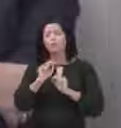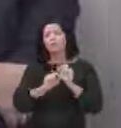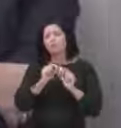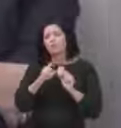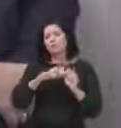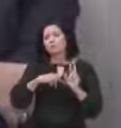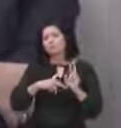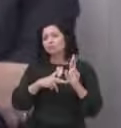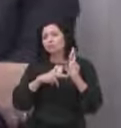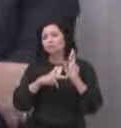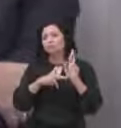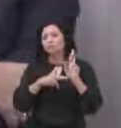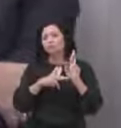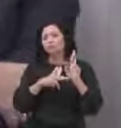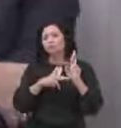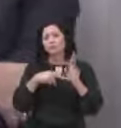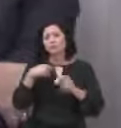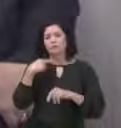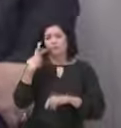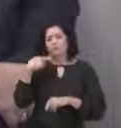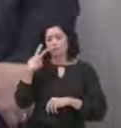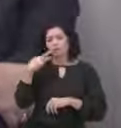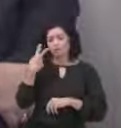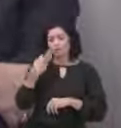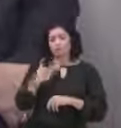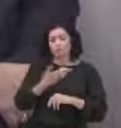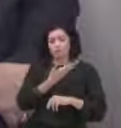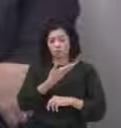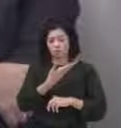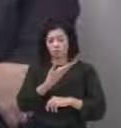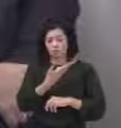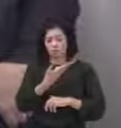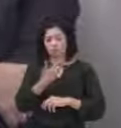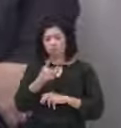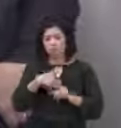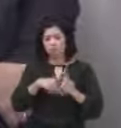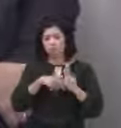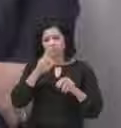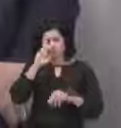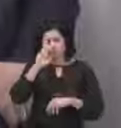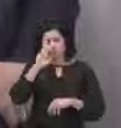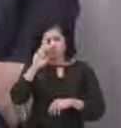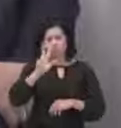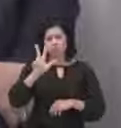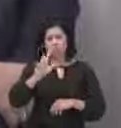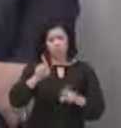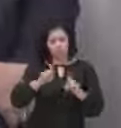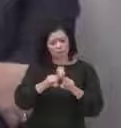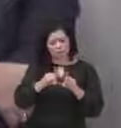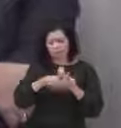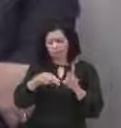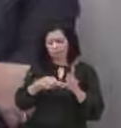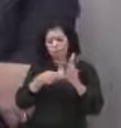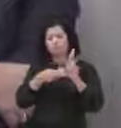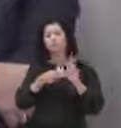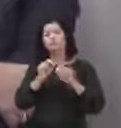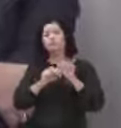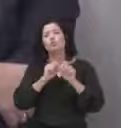deles. Inclusive, a Vossa Excelência nos representa como presidente. O prefeito Bruno, eleito pela população, também